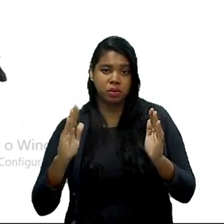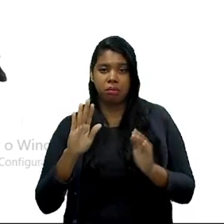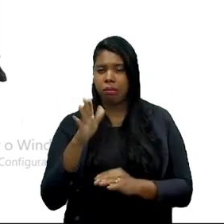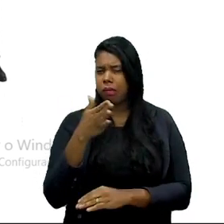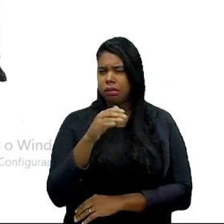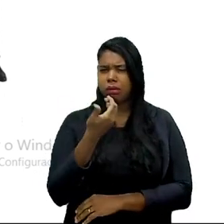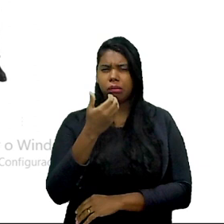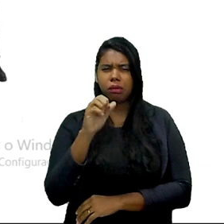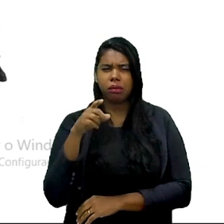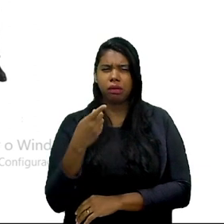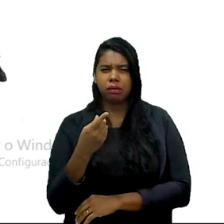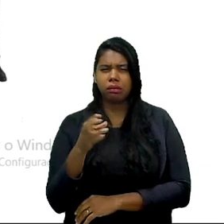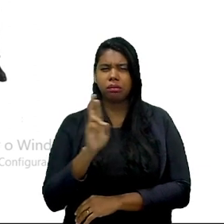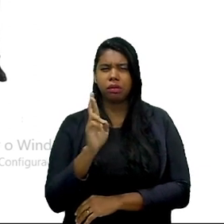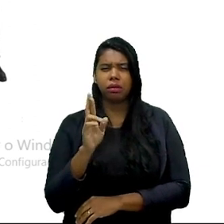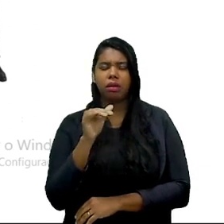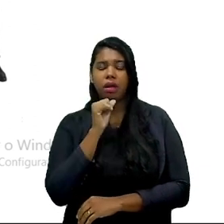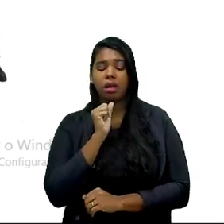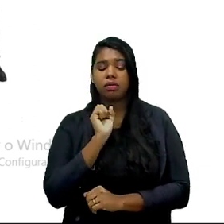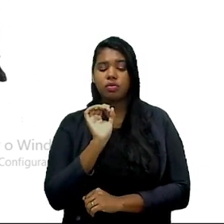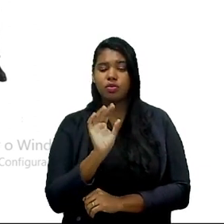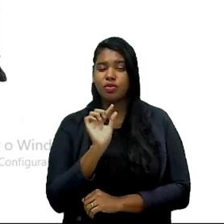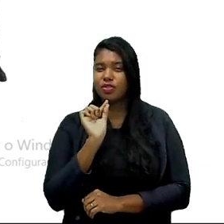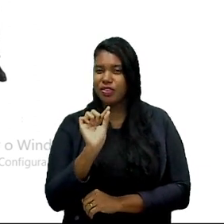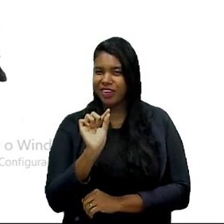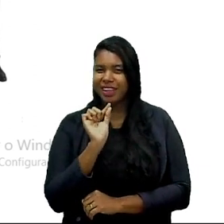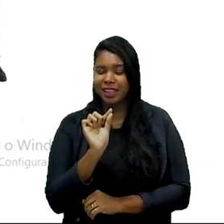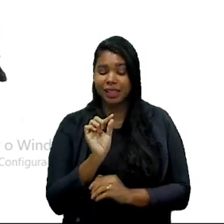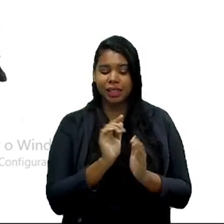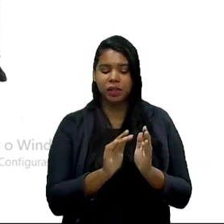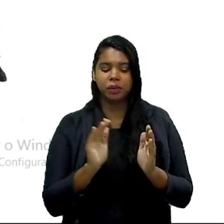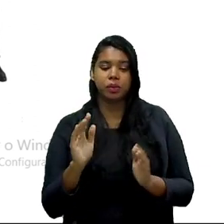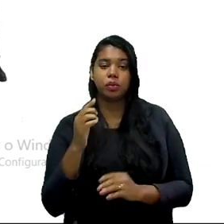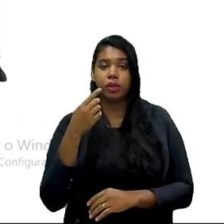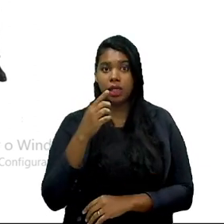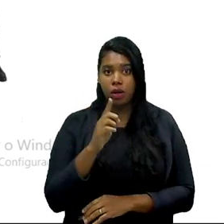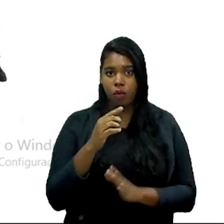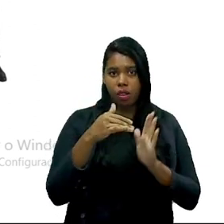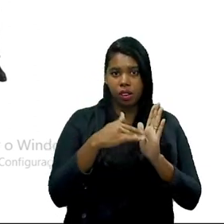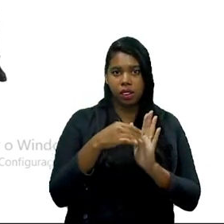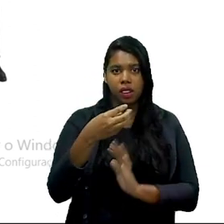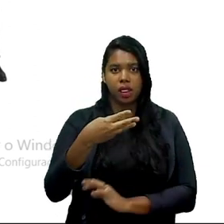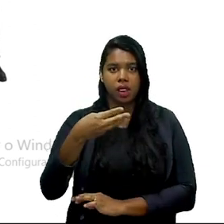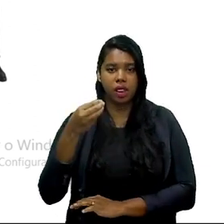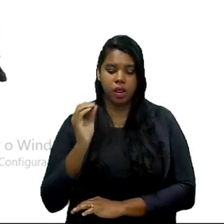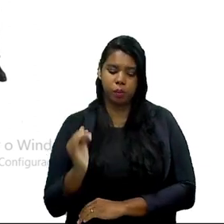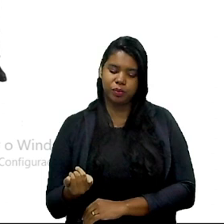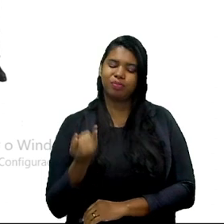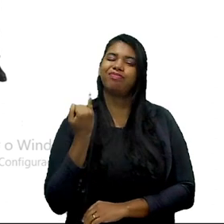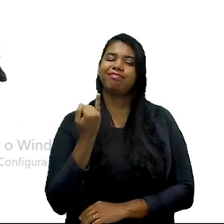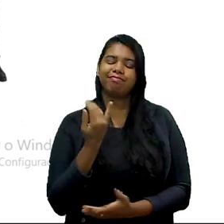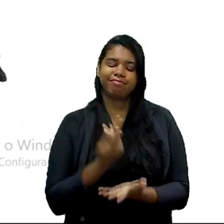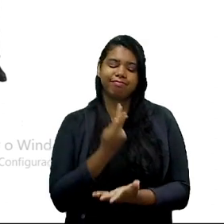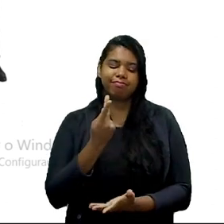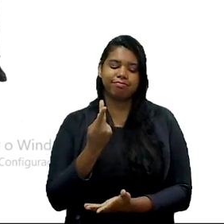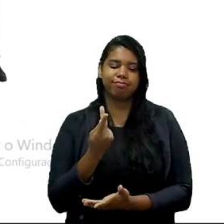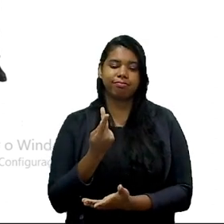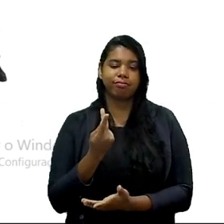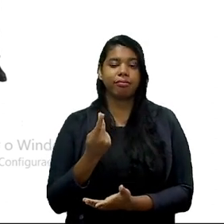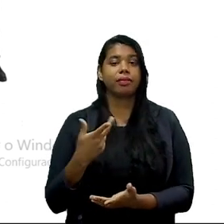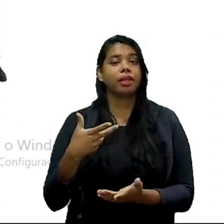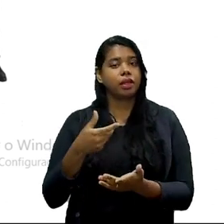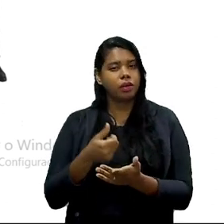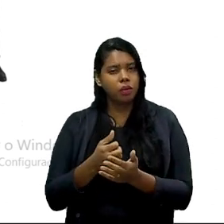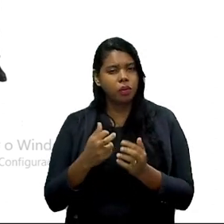reais. Só que no período do dia 1 até o dia 30, ele teve a oportunidade de realizar compras. Então,